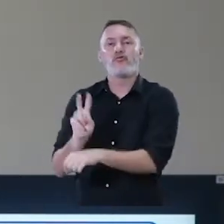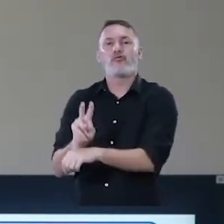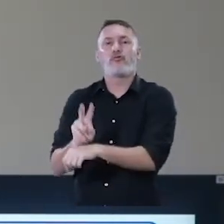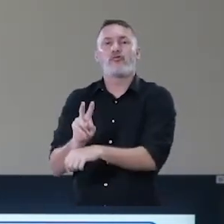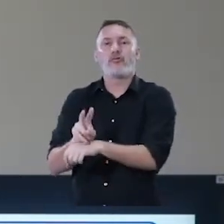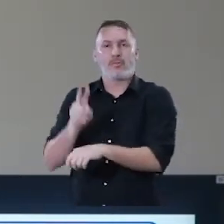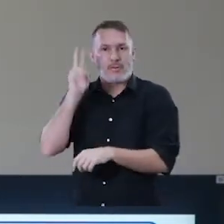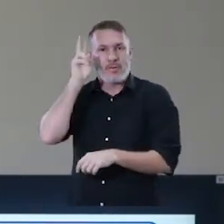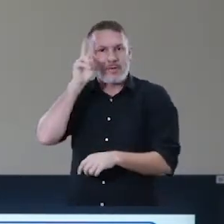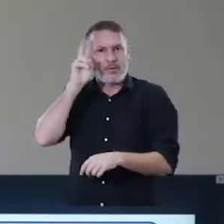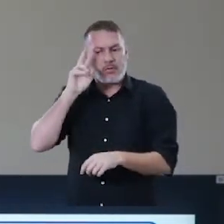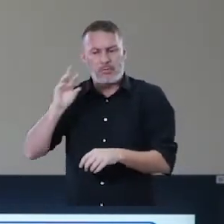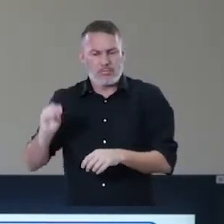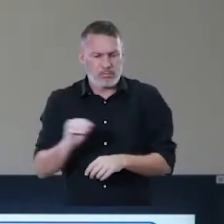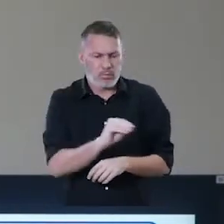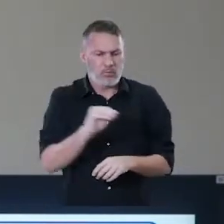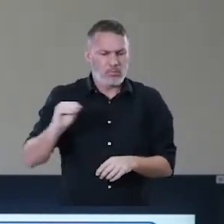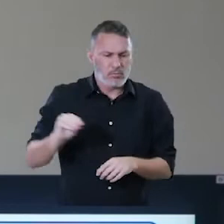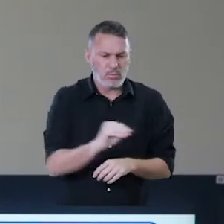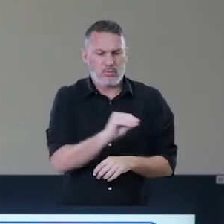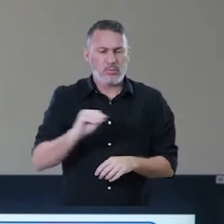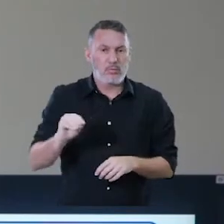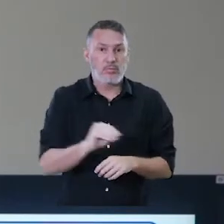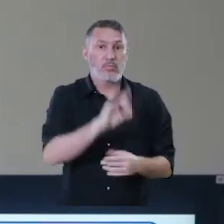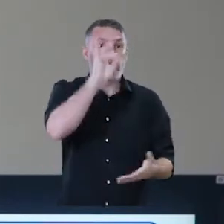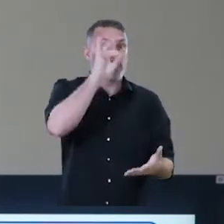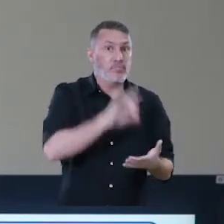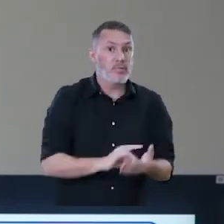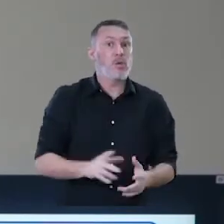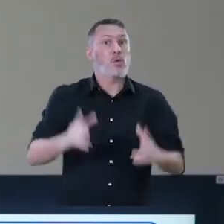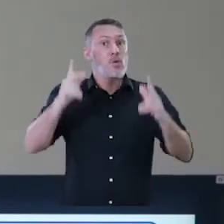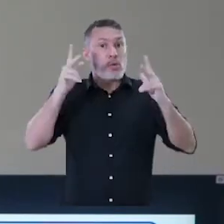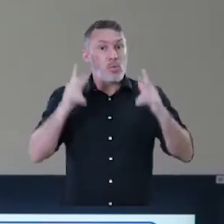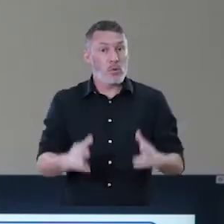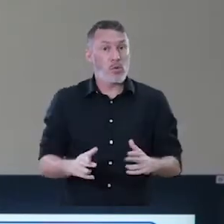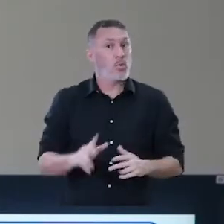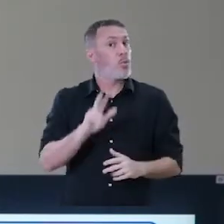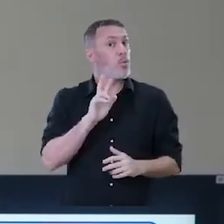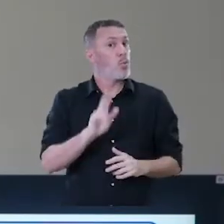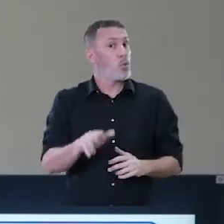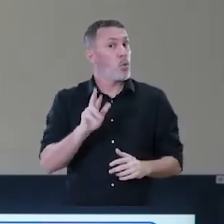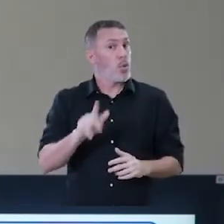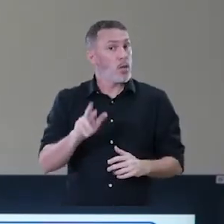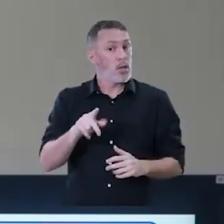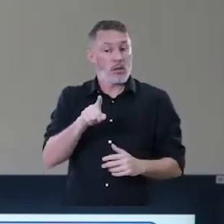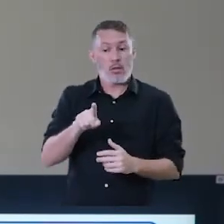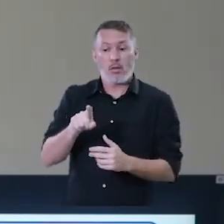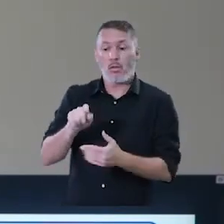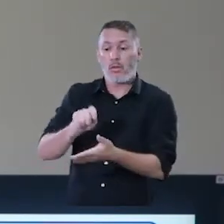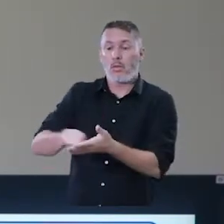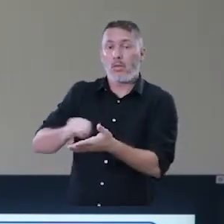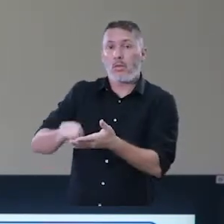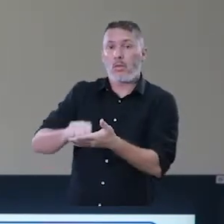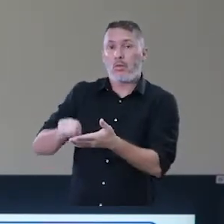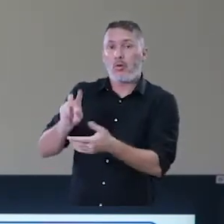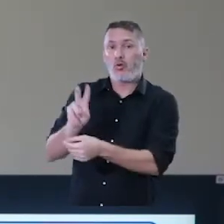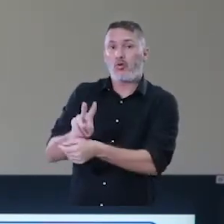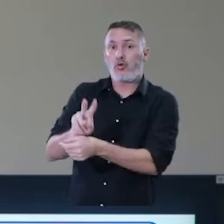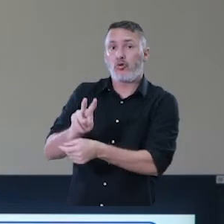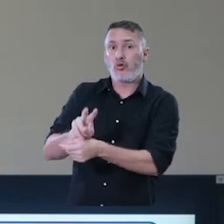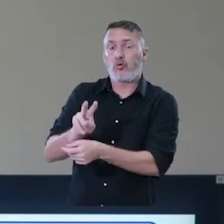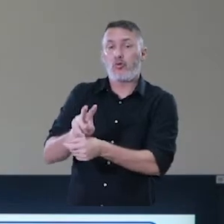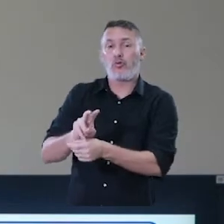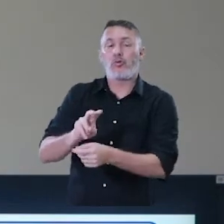que você escreveu, olhando alguns erros para a sua folha definitiva. Não vá fazer outra